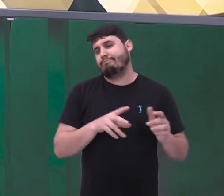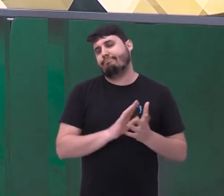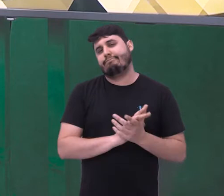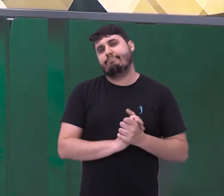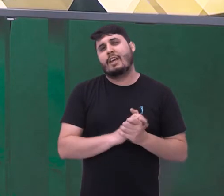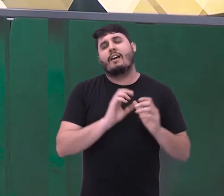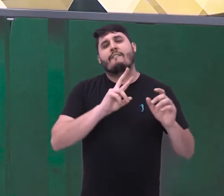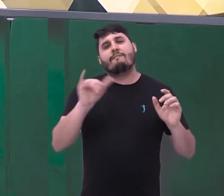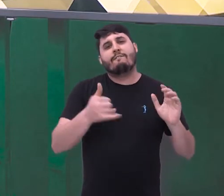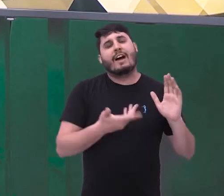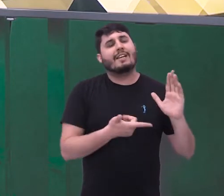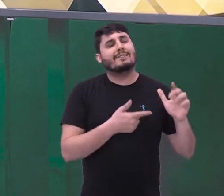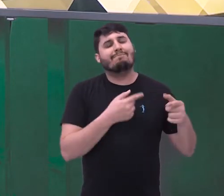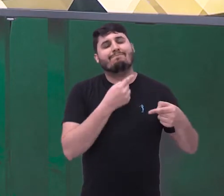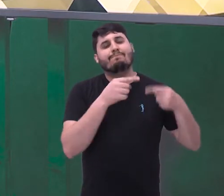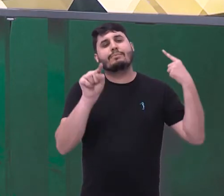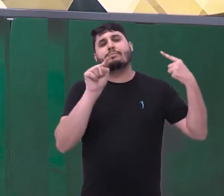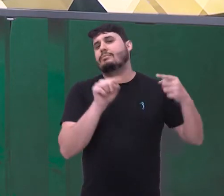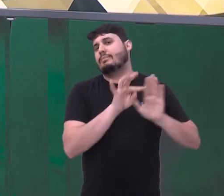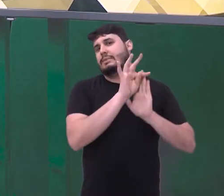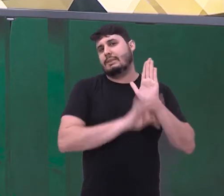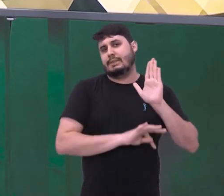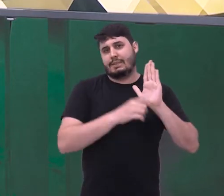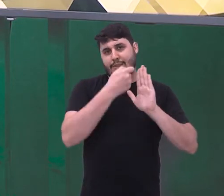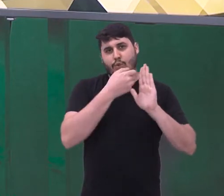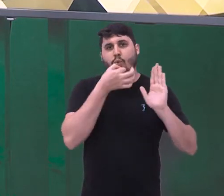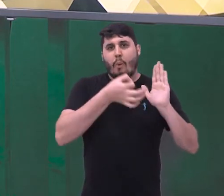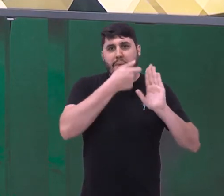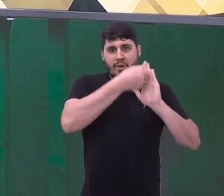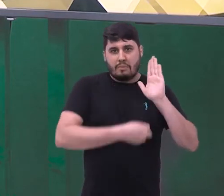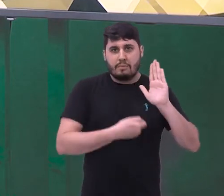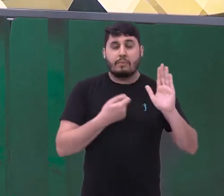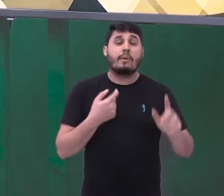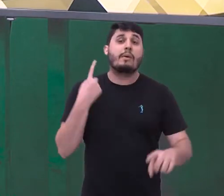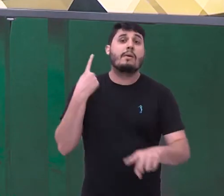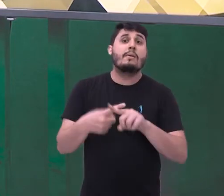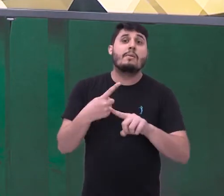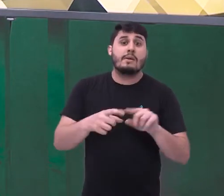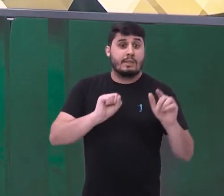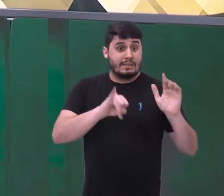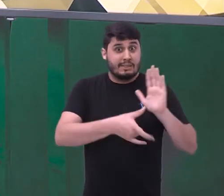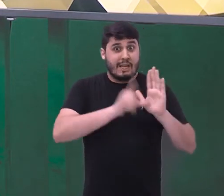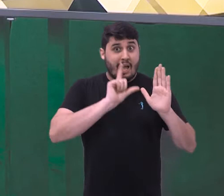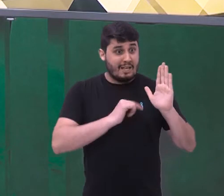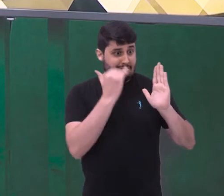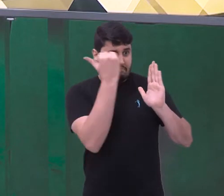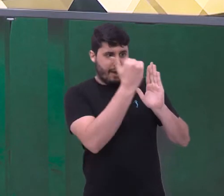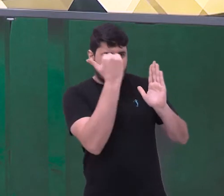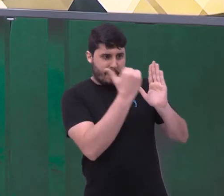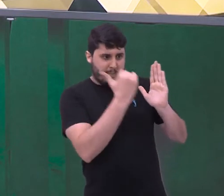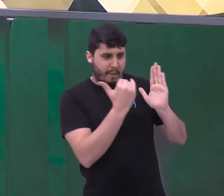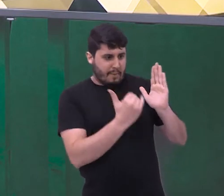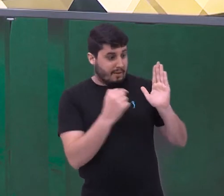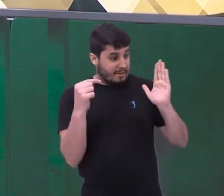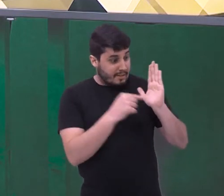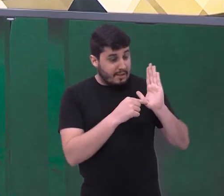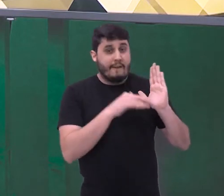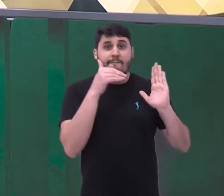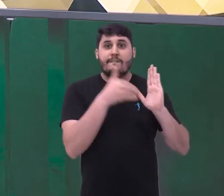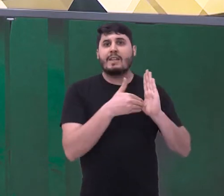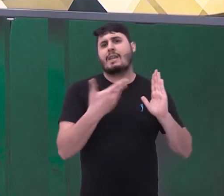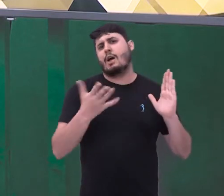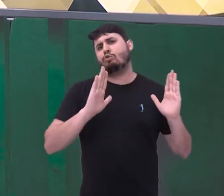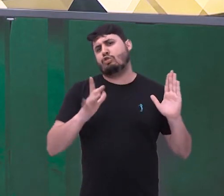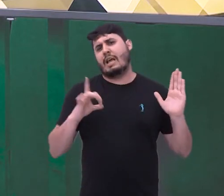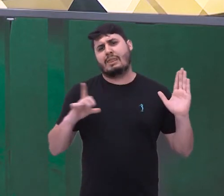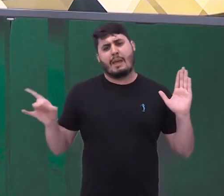A 5, se você não tem isso, se você fez isso tudo aqui, é porque você já fez a 5.